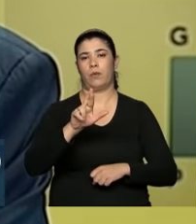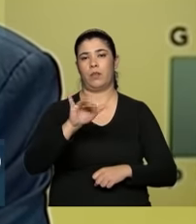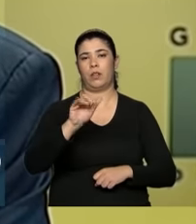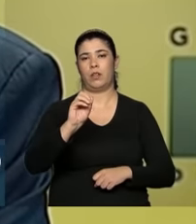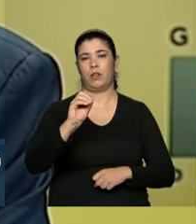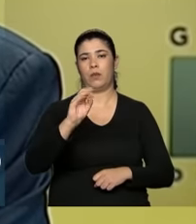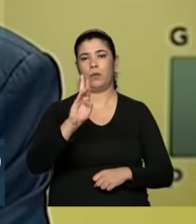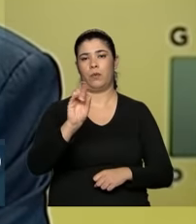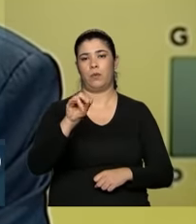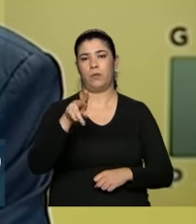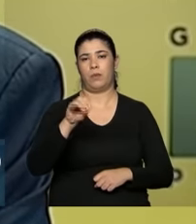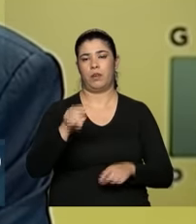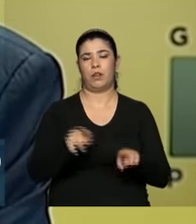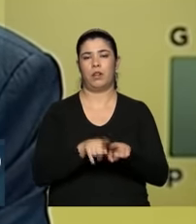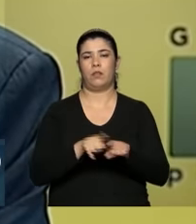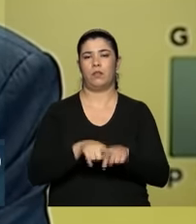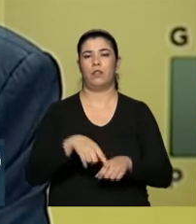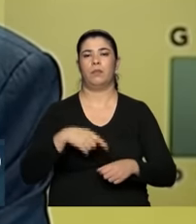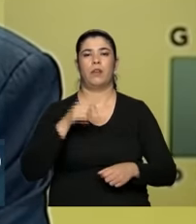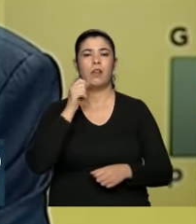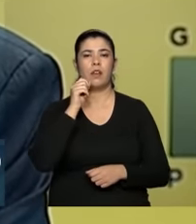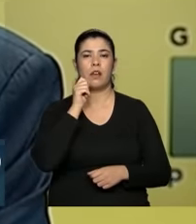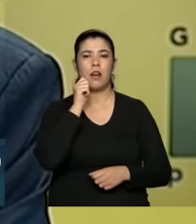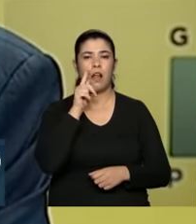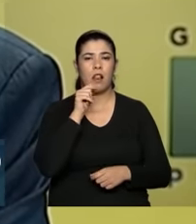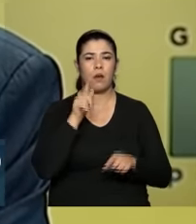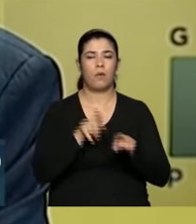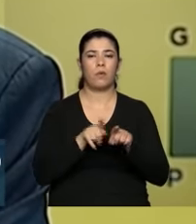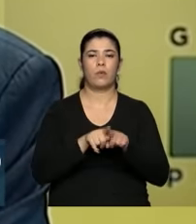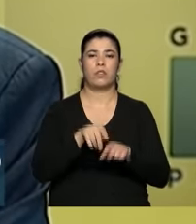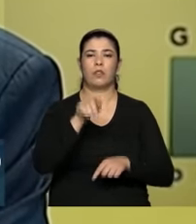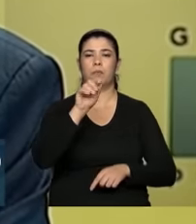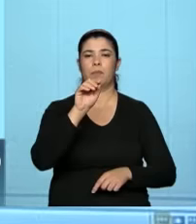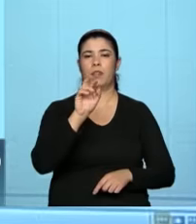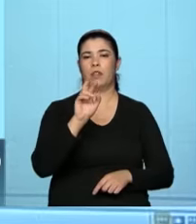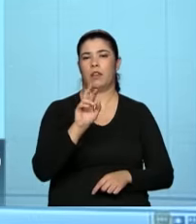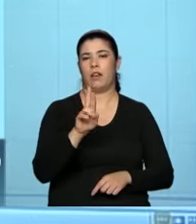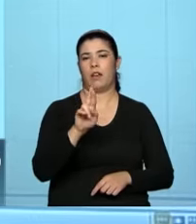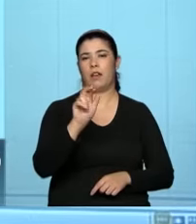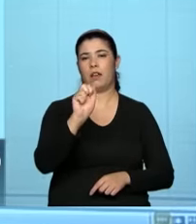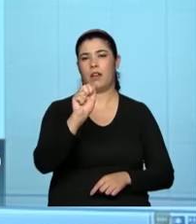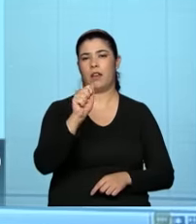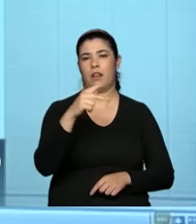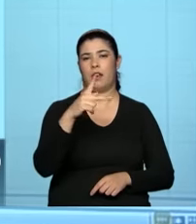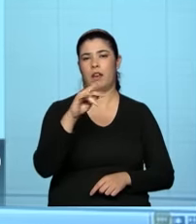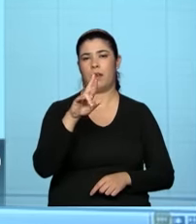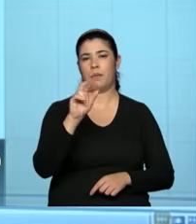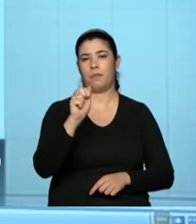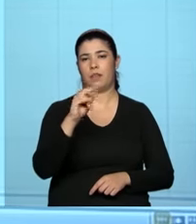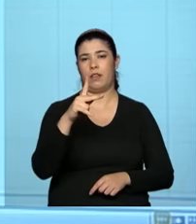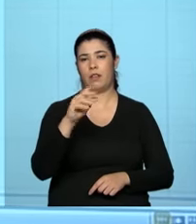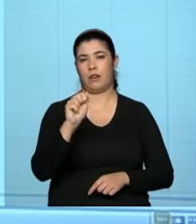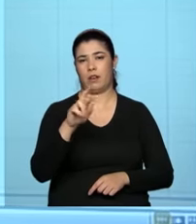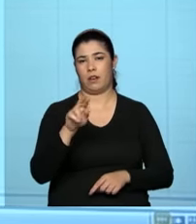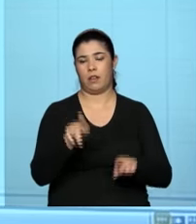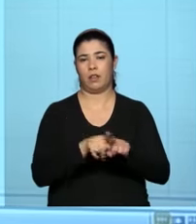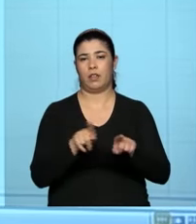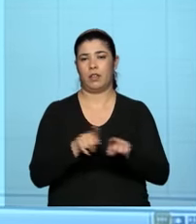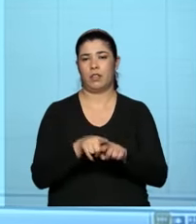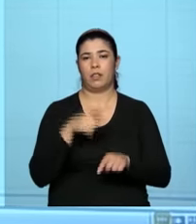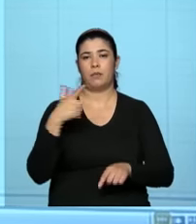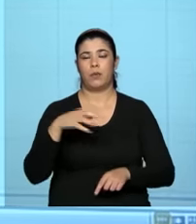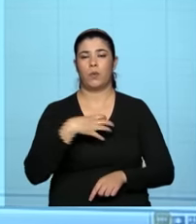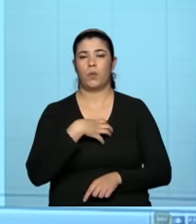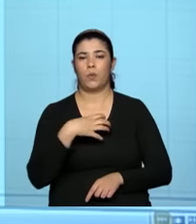Arapiraca, em Alagoas, você tem São Francisco do Conde, na Bahia. Estou escolhendo apenas uns nomes para vocês verem como tudo